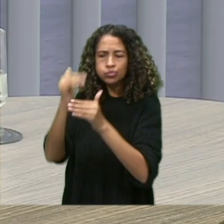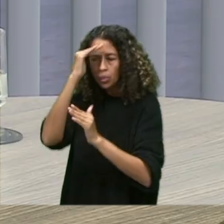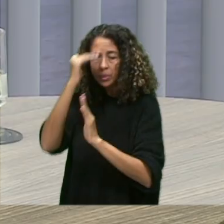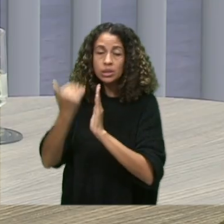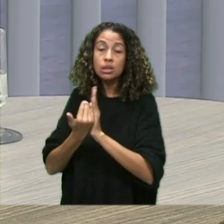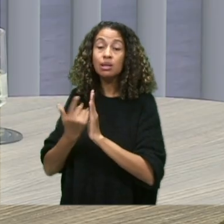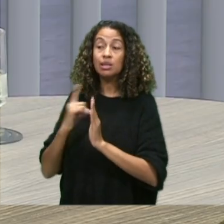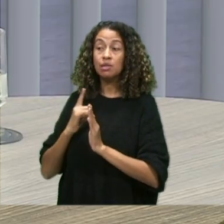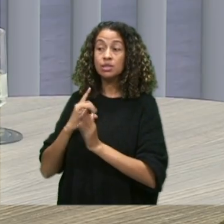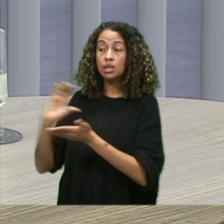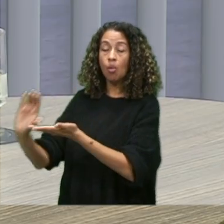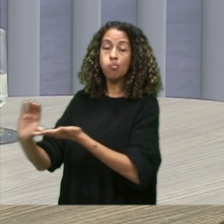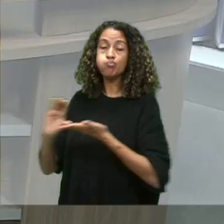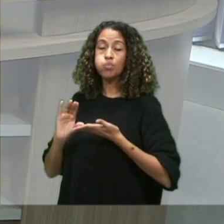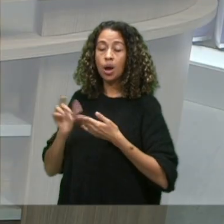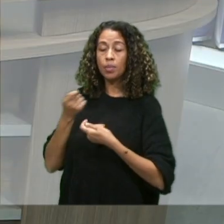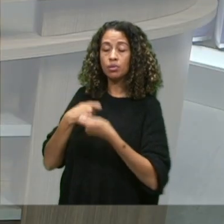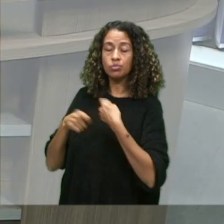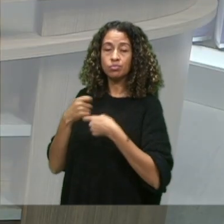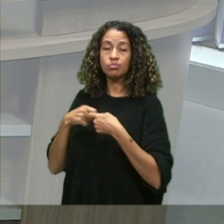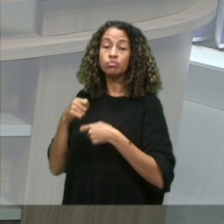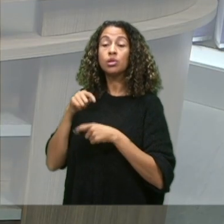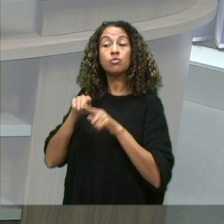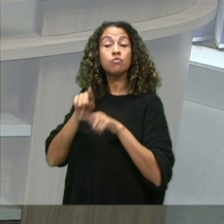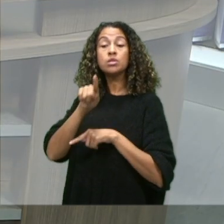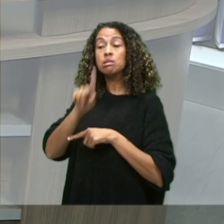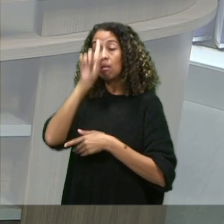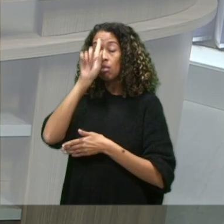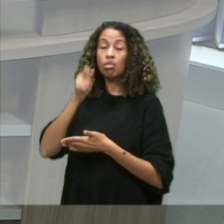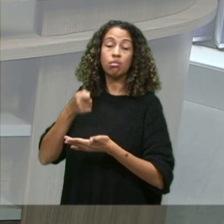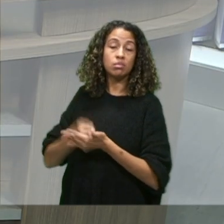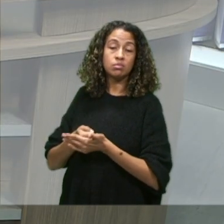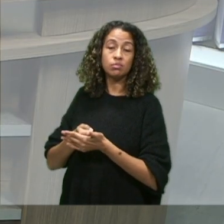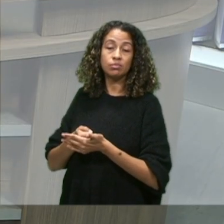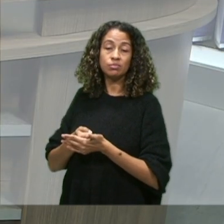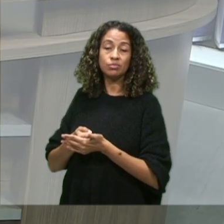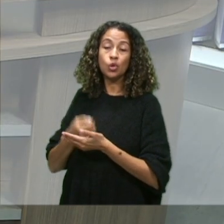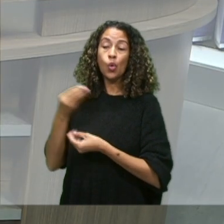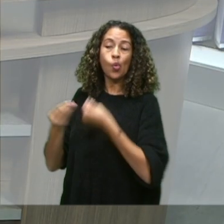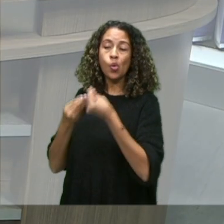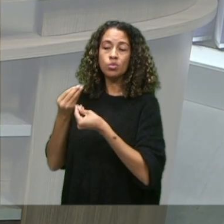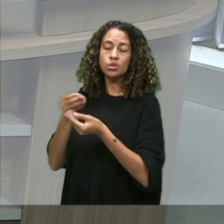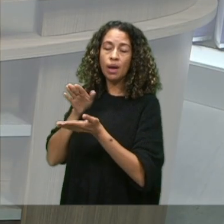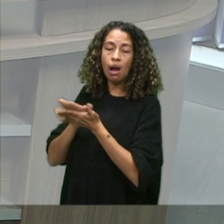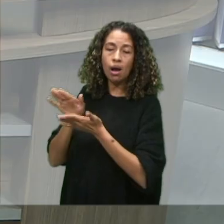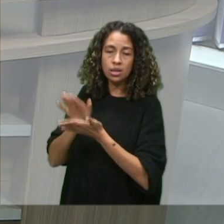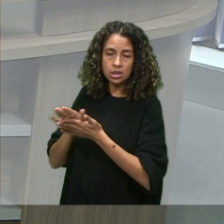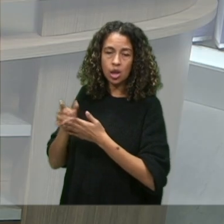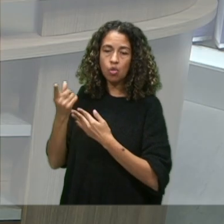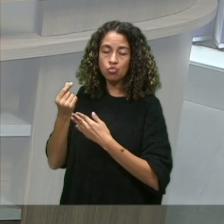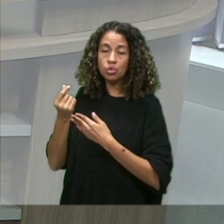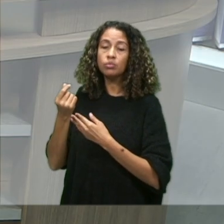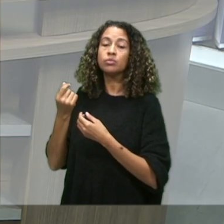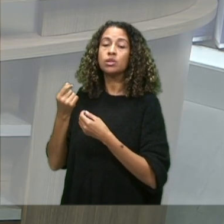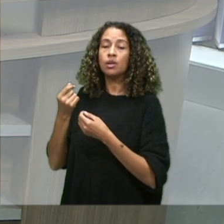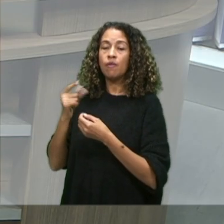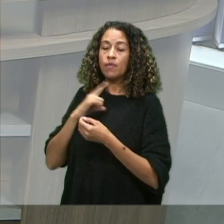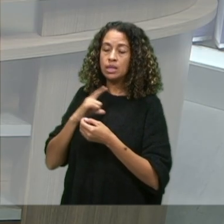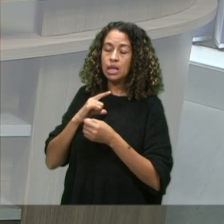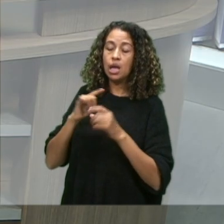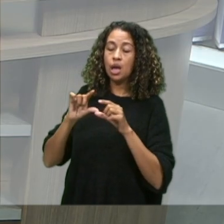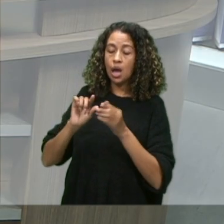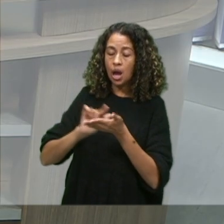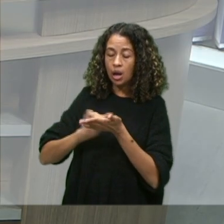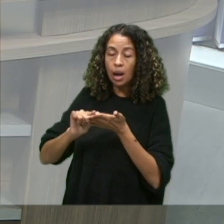para administrar, para fazer o livro. Aí você vai escolher, né? Nós estávamos falando como é que você vai fazer o livro. Você vai fazer ele de capa dura, não vai ter capa